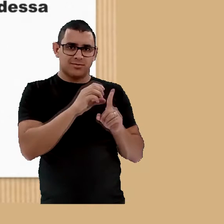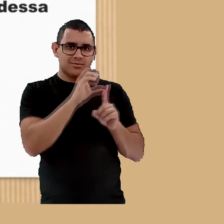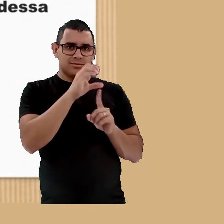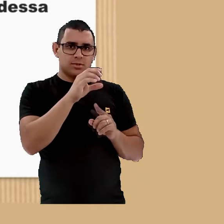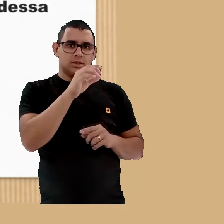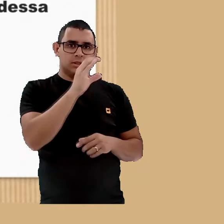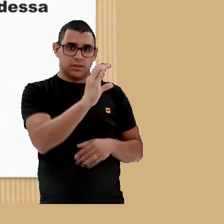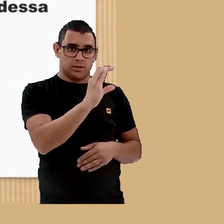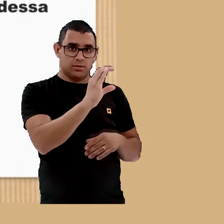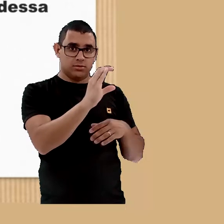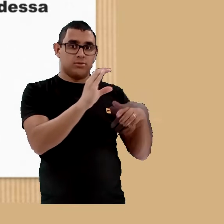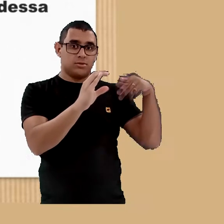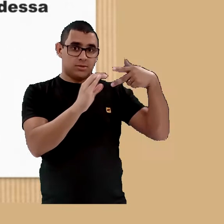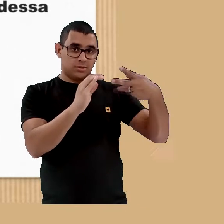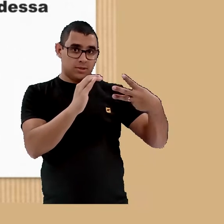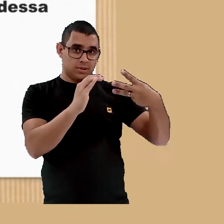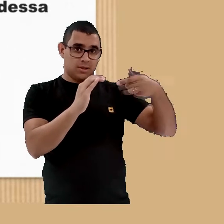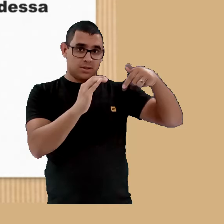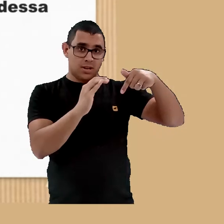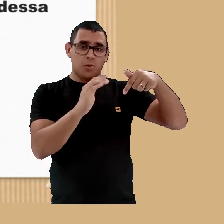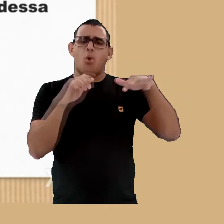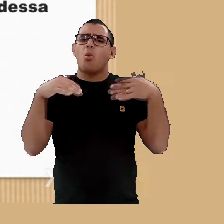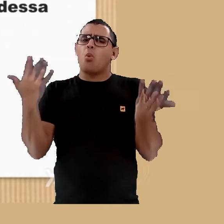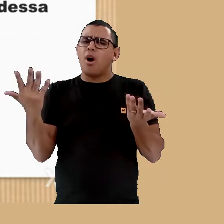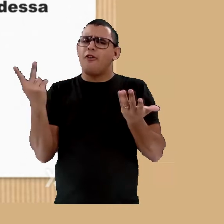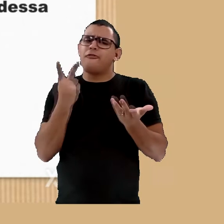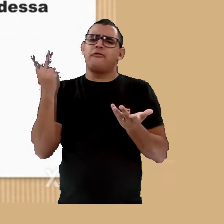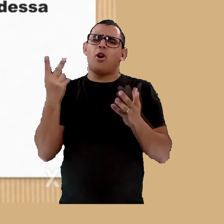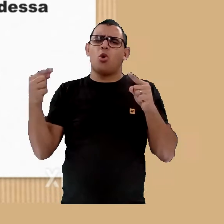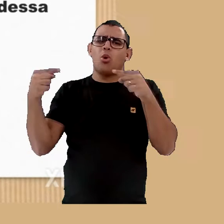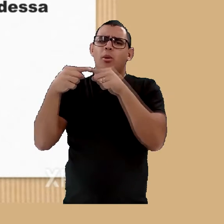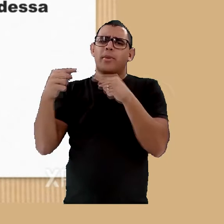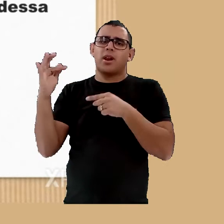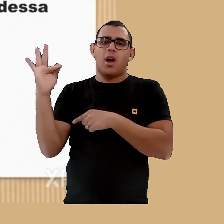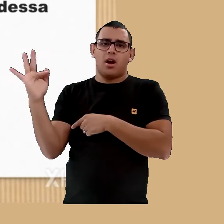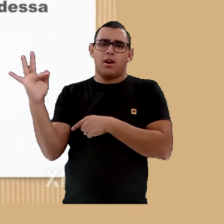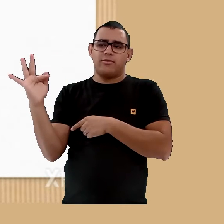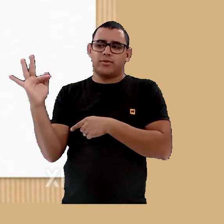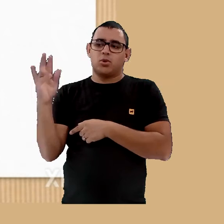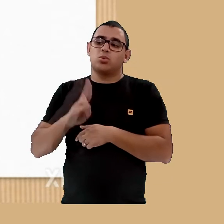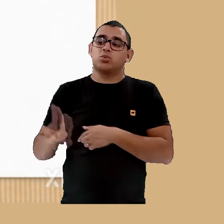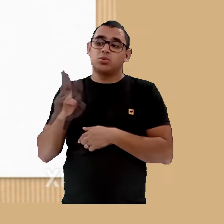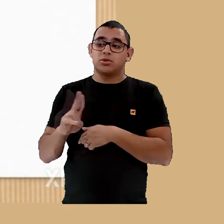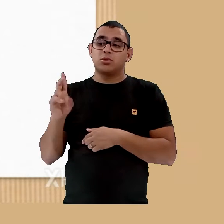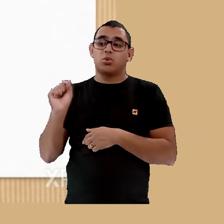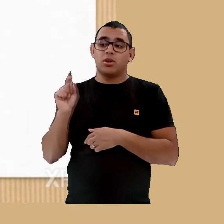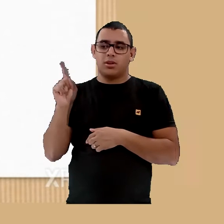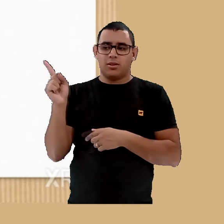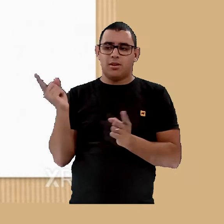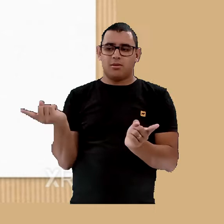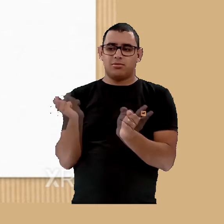escala Fahrenheit? Então, nós vamos saber qual será essa temperatura na escala Fahrenheit trabalhando